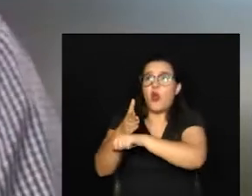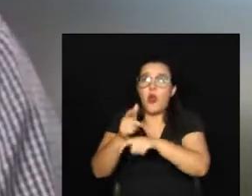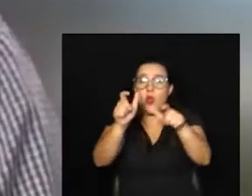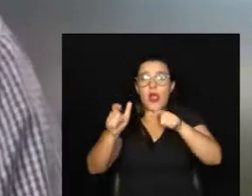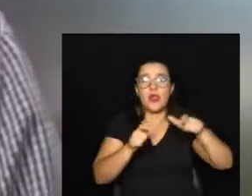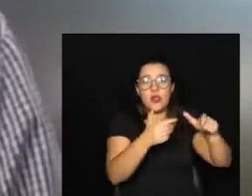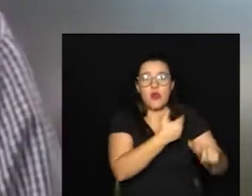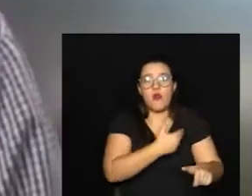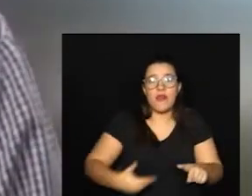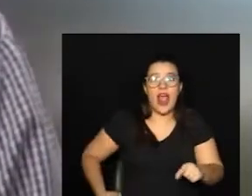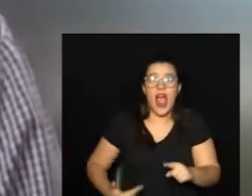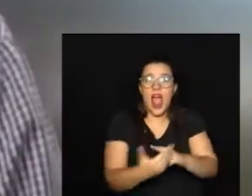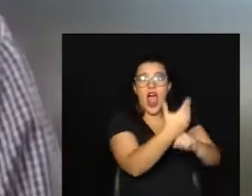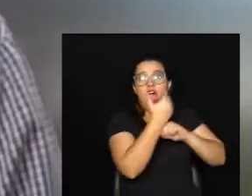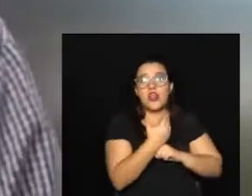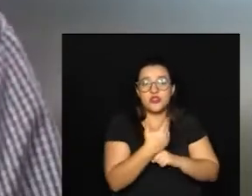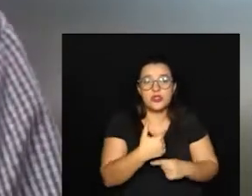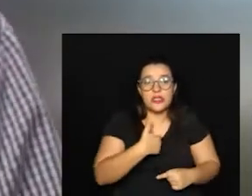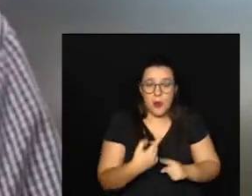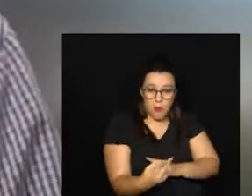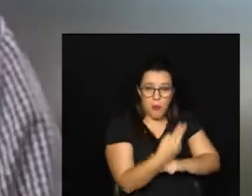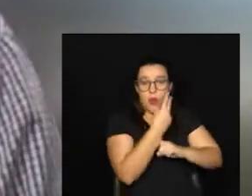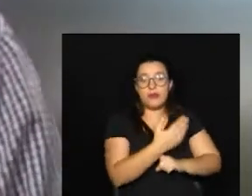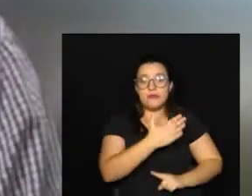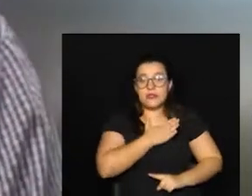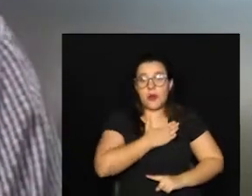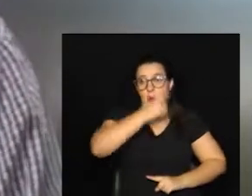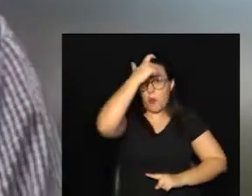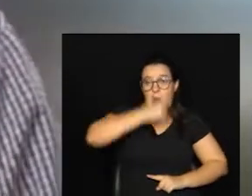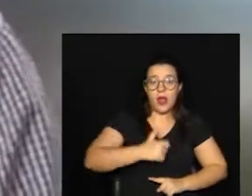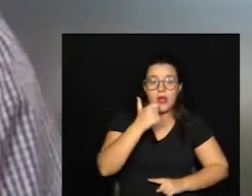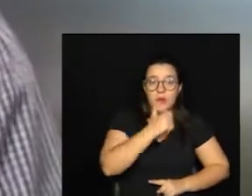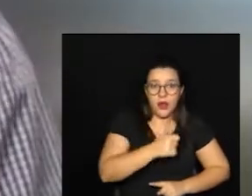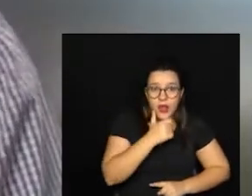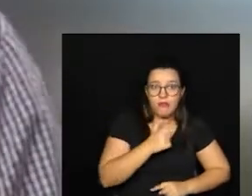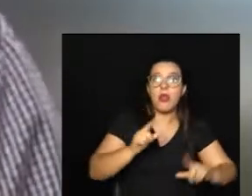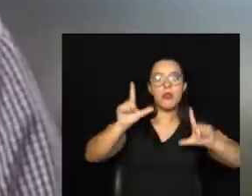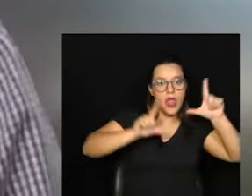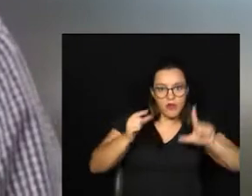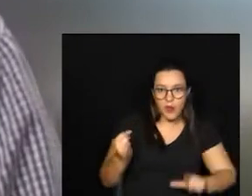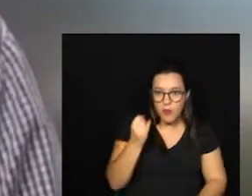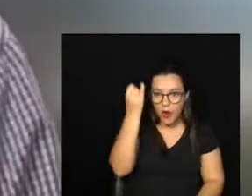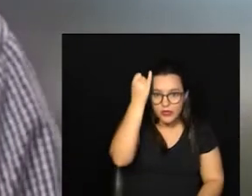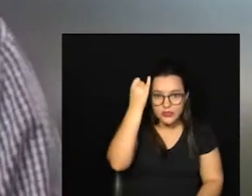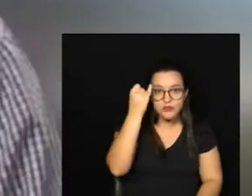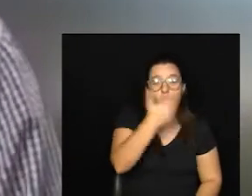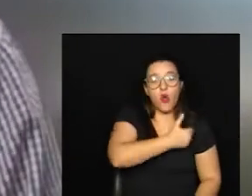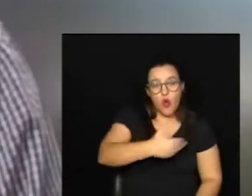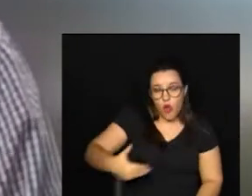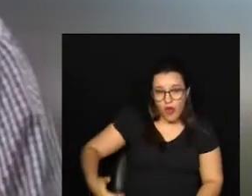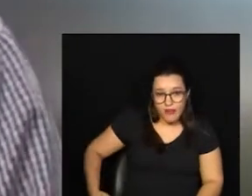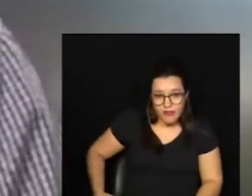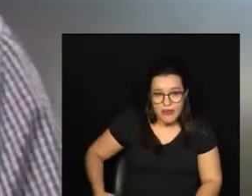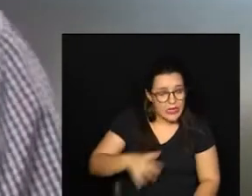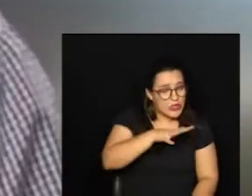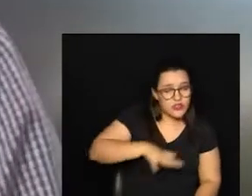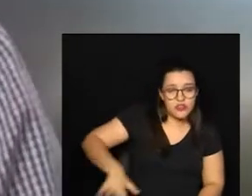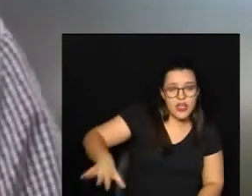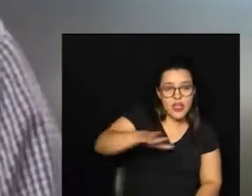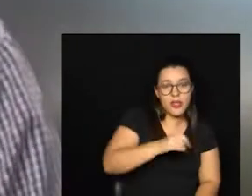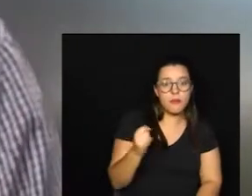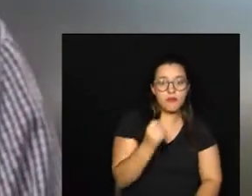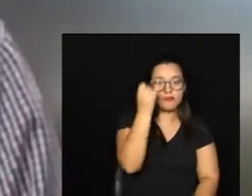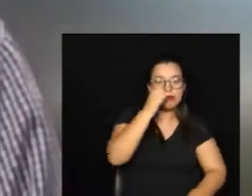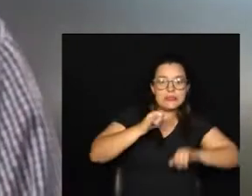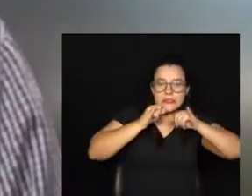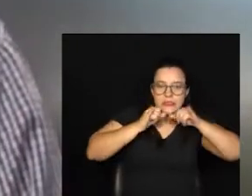para buscar essa sistemática de proteção. Então, o papel da imprensa, o papel do governo, do poder público, de uma forma geral, de uma